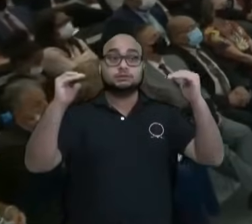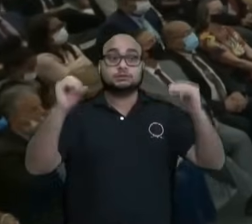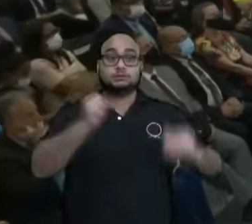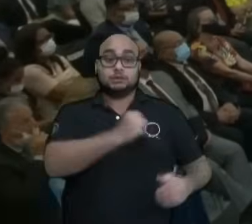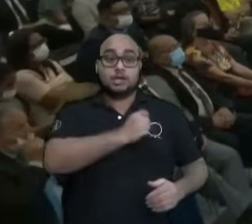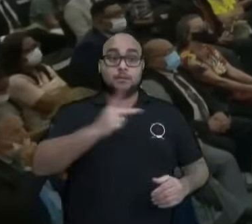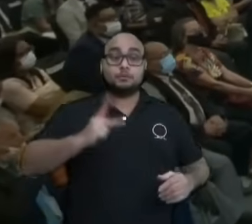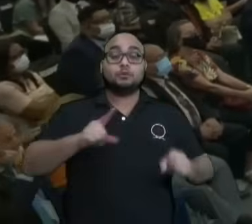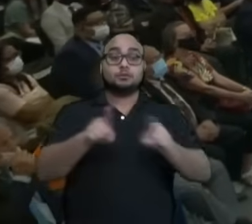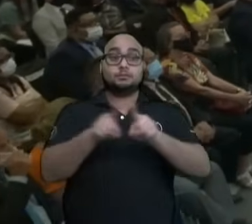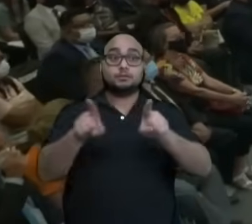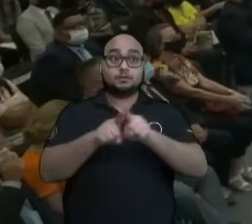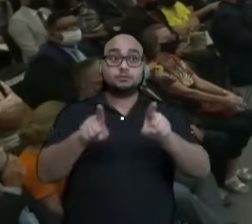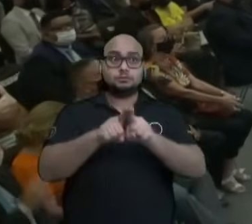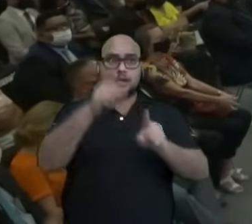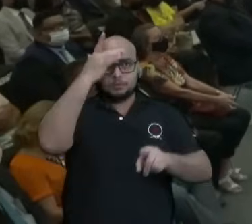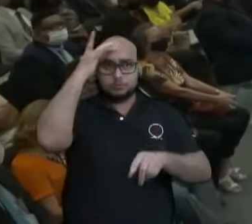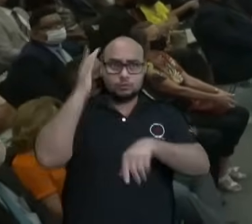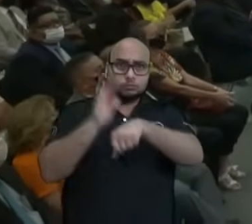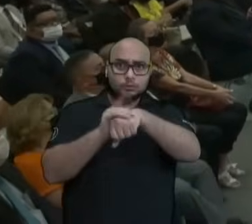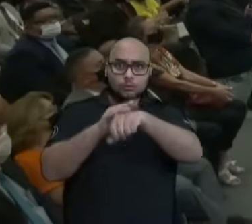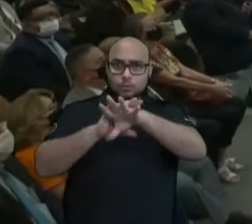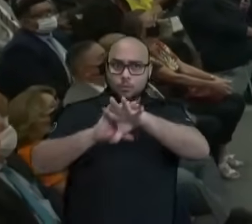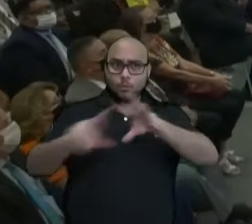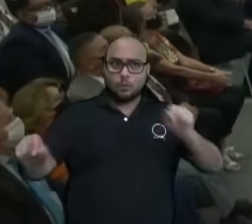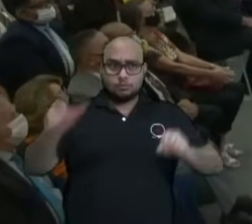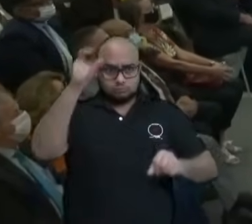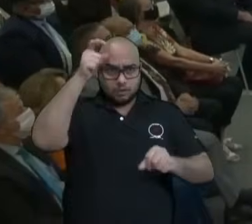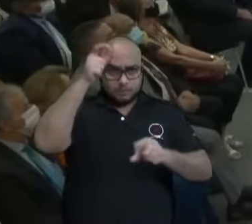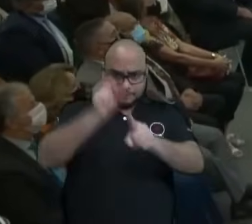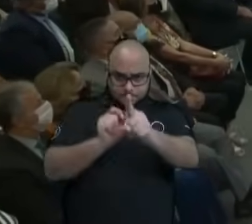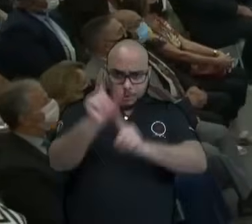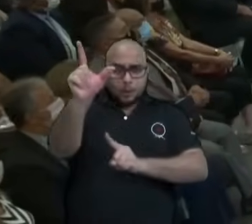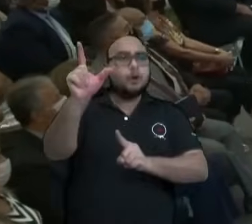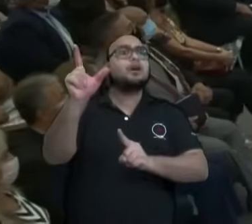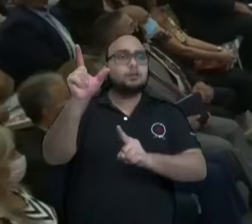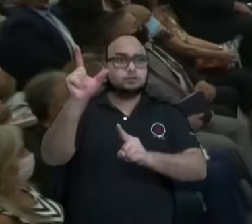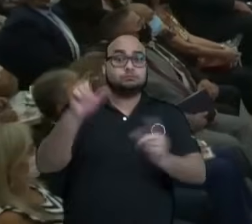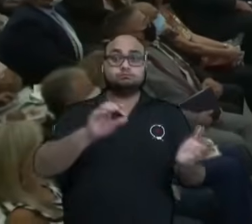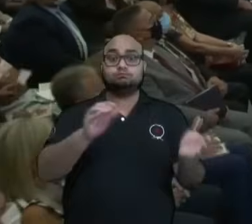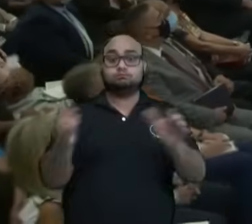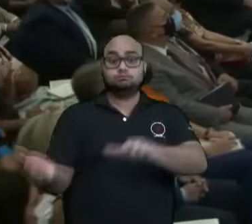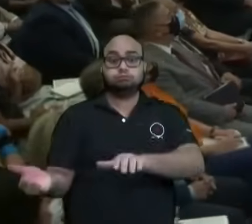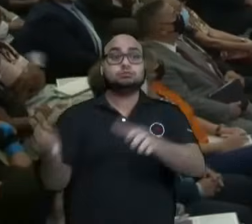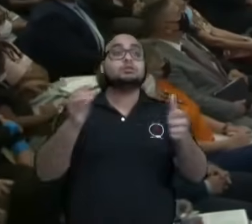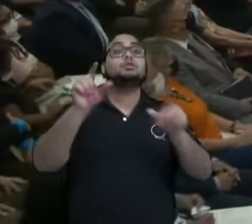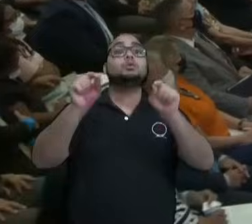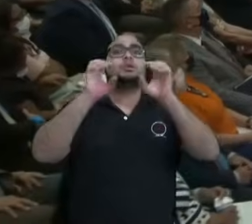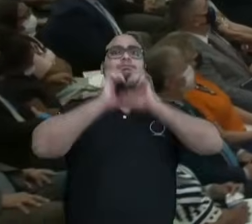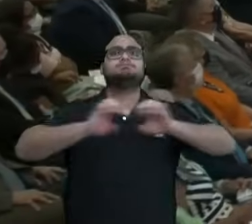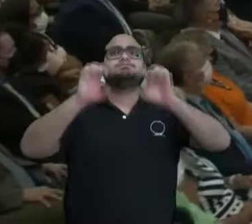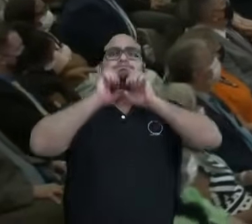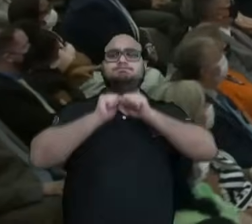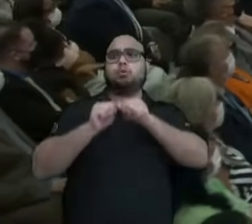cura enfermo ele expulsa demônio ele faz cruzada evangelística ele batiza ele era um evangelista